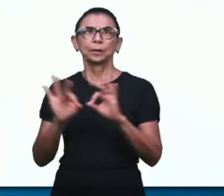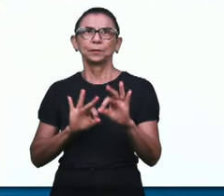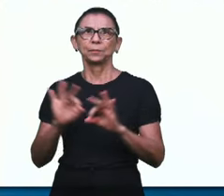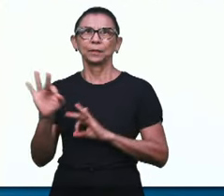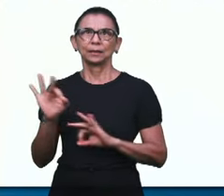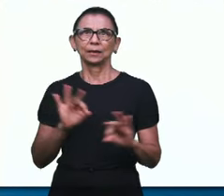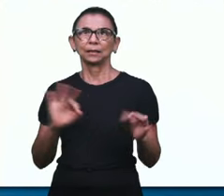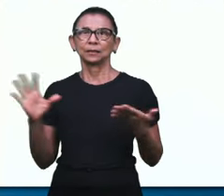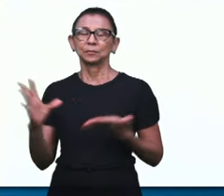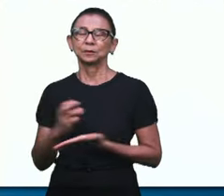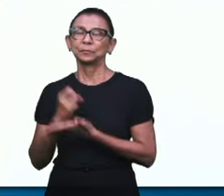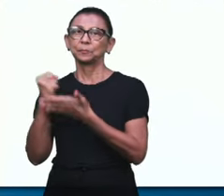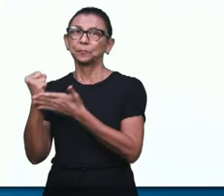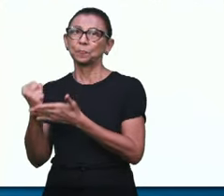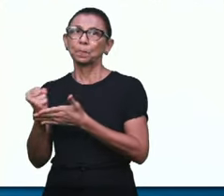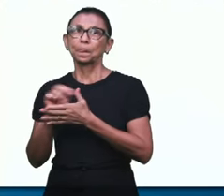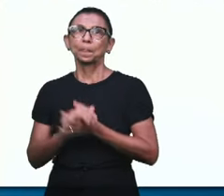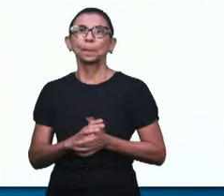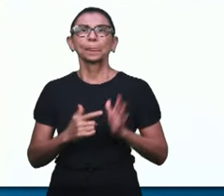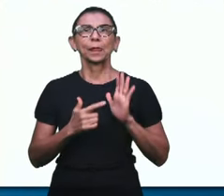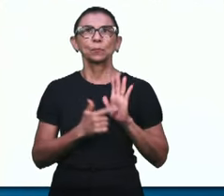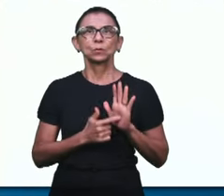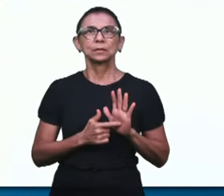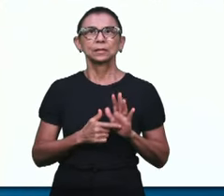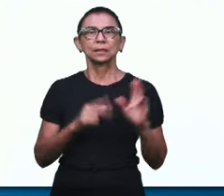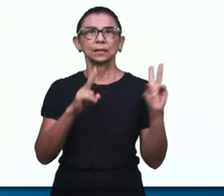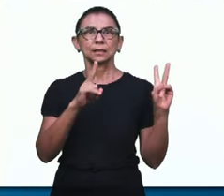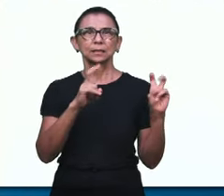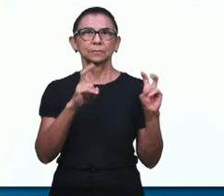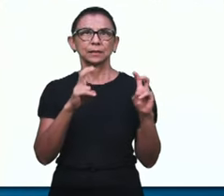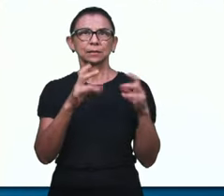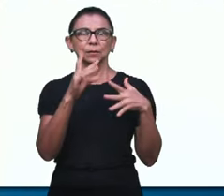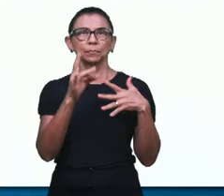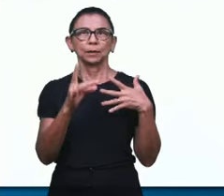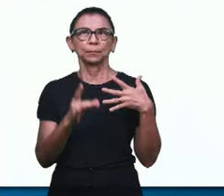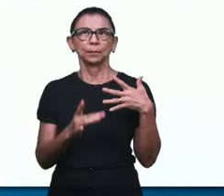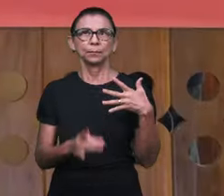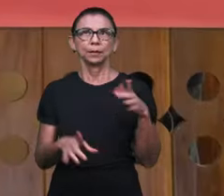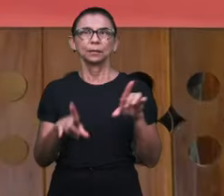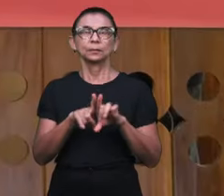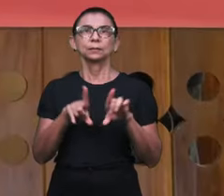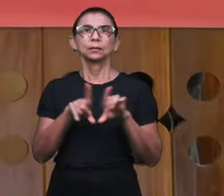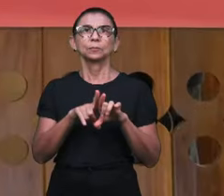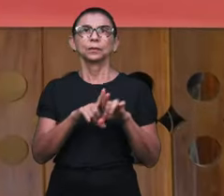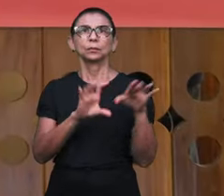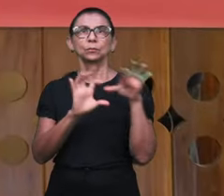cada expressão e sua aplicação. Fala, profética. O que é que você manda, Gil?